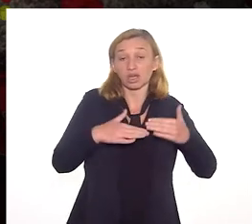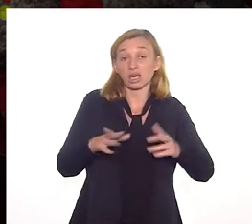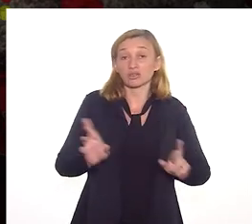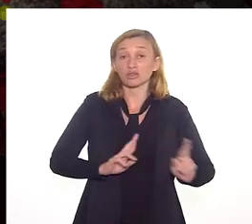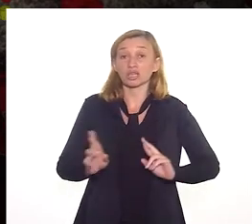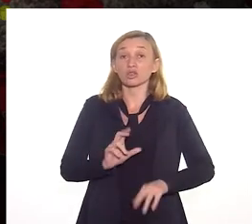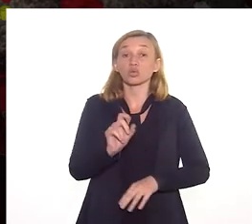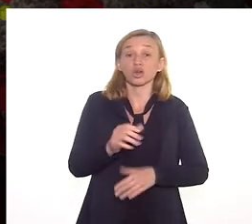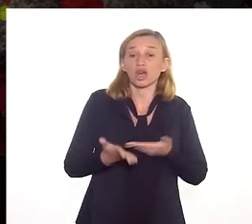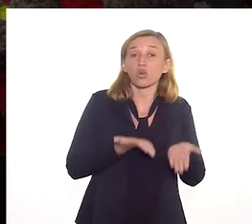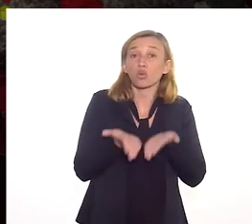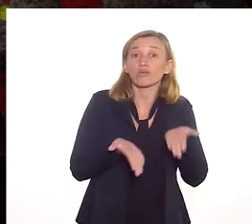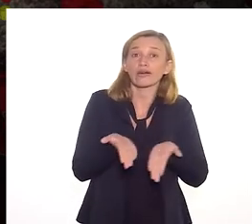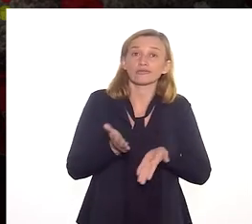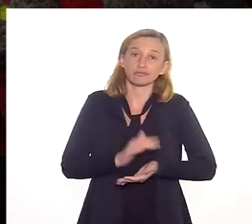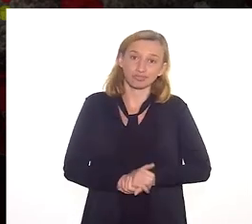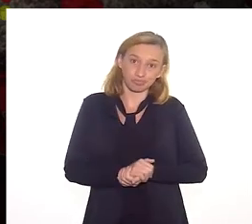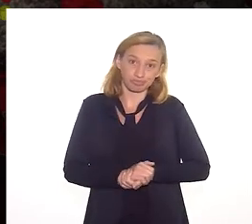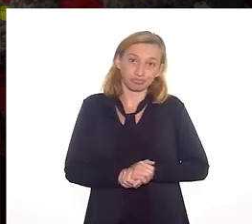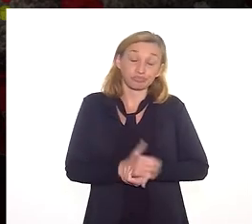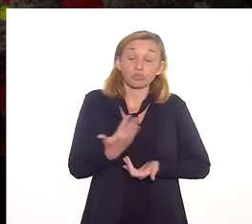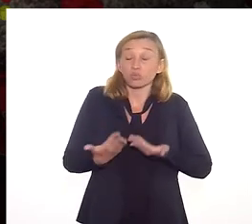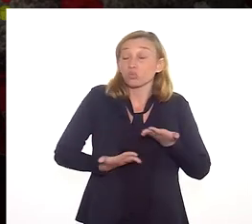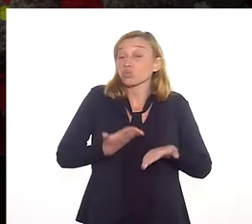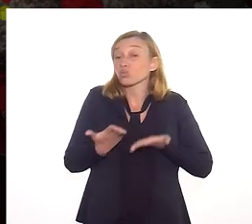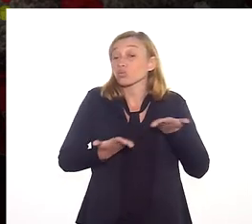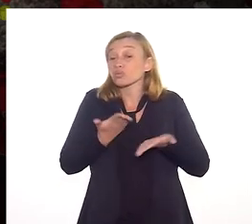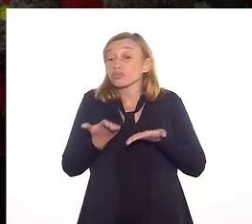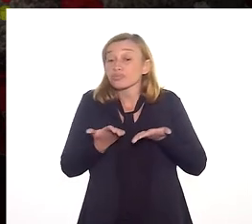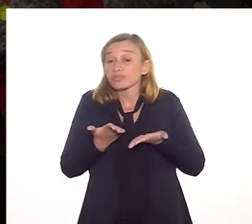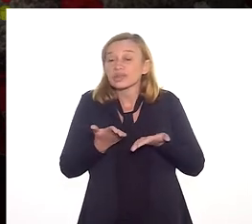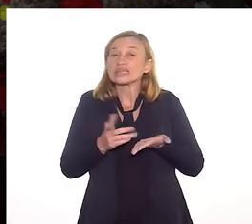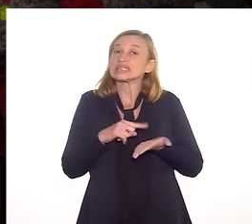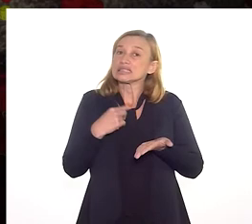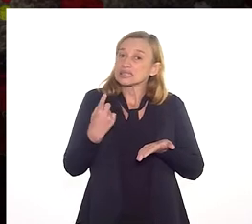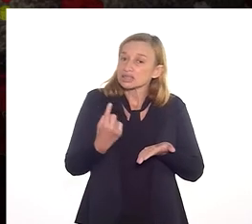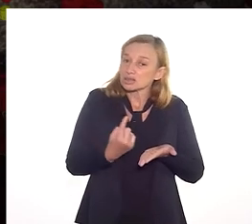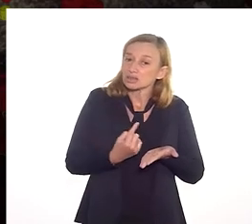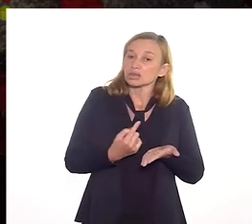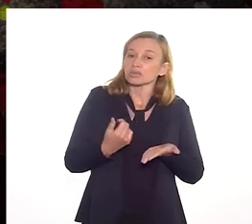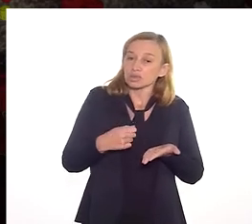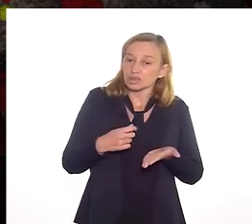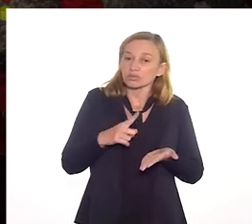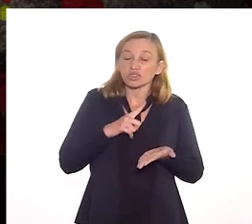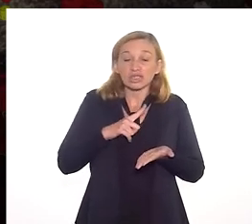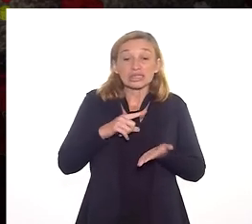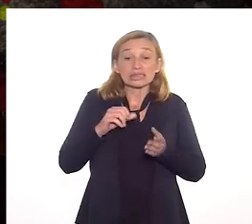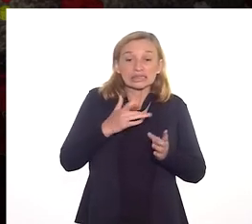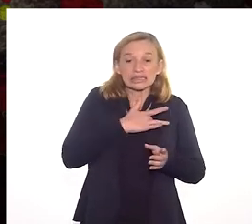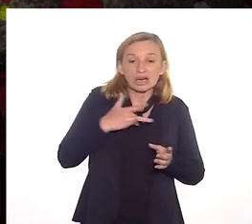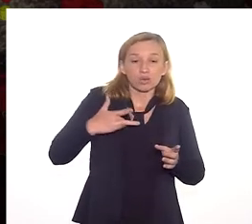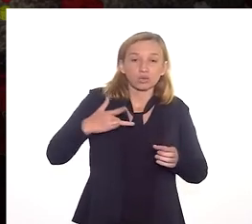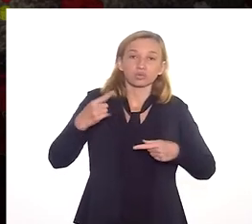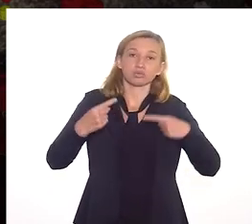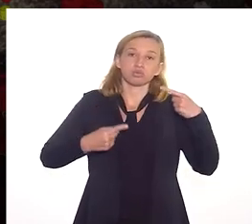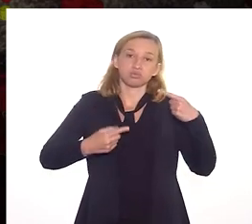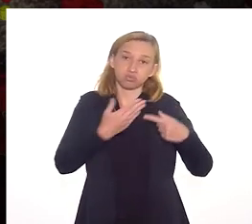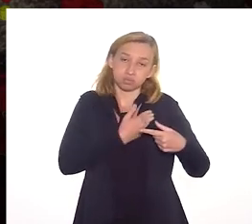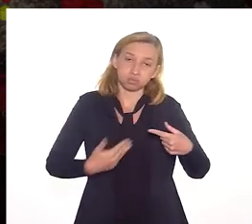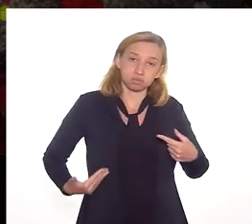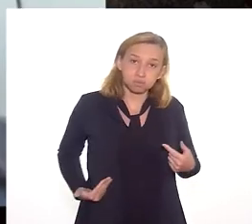está associado ao cuidado, e é um cuidado que a gente demanda, um cuidado de saúde